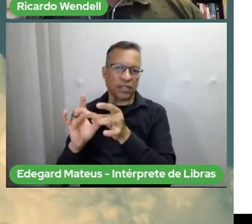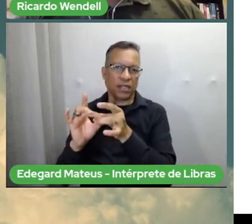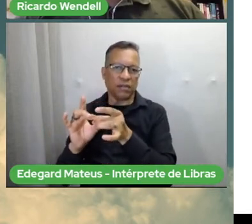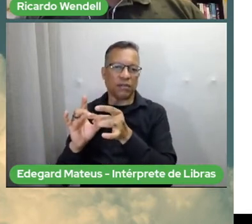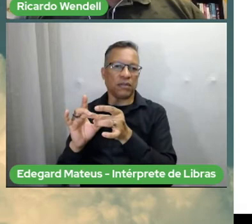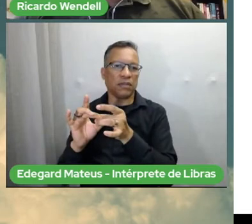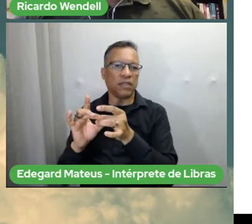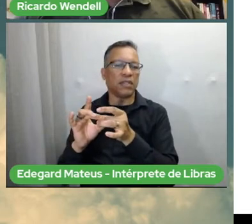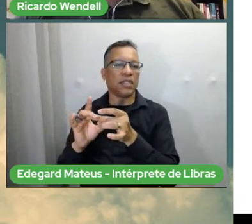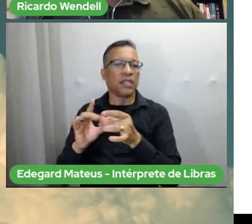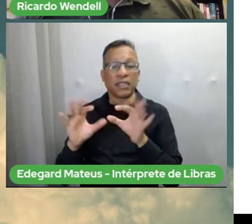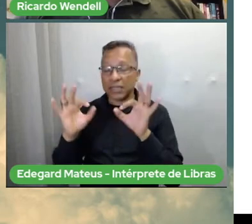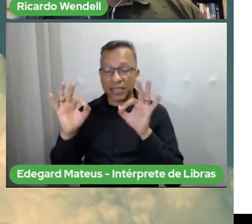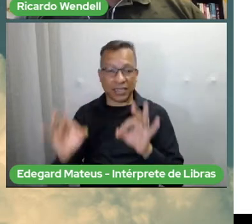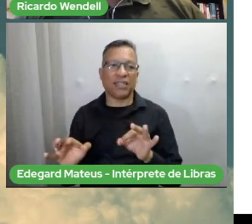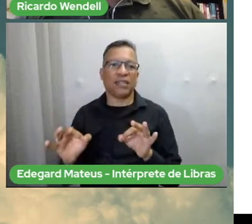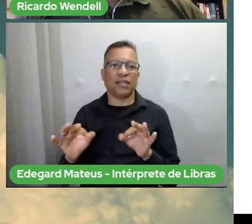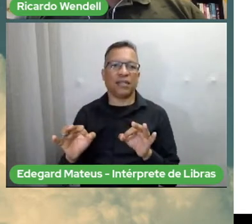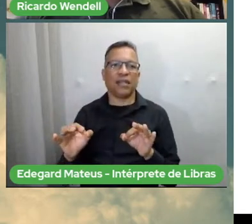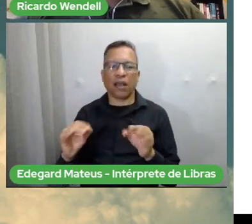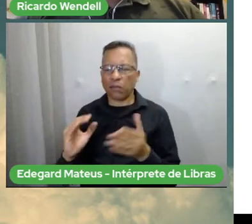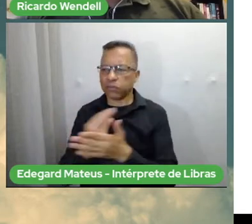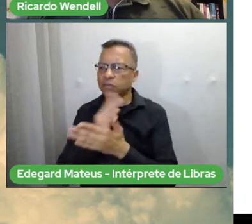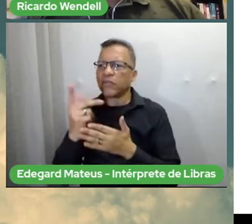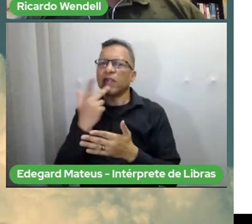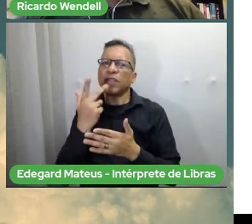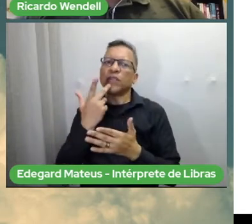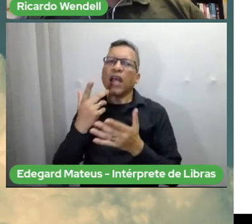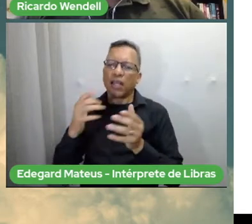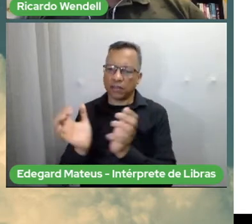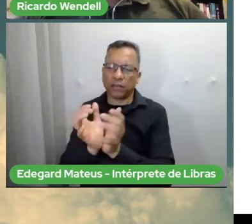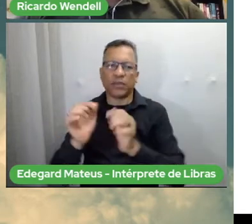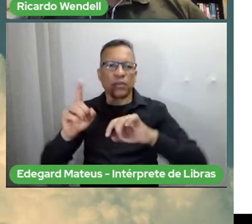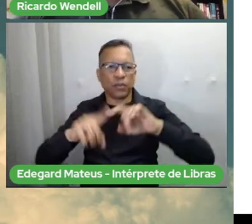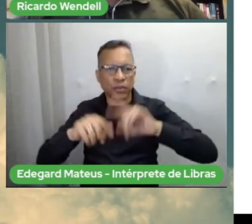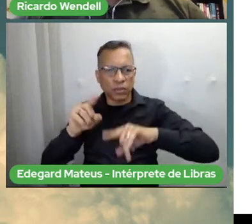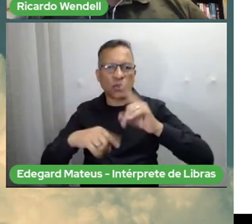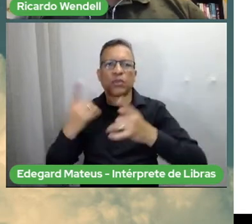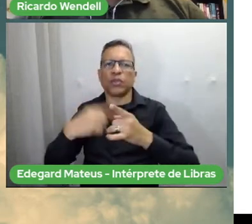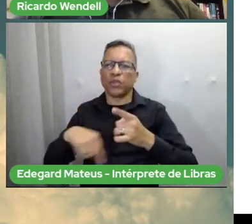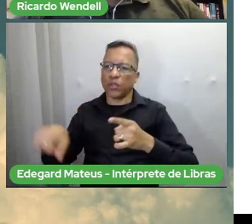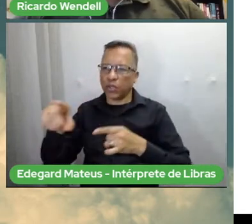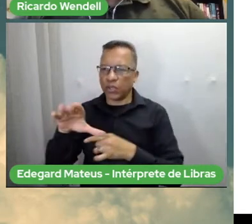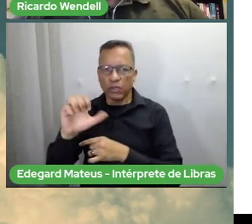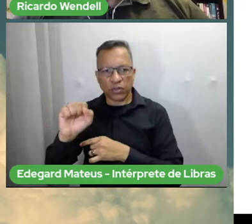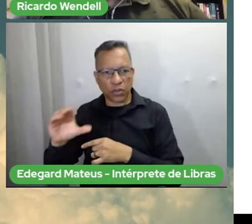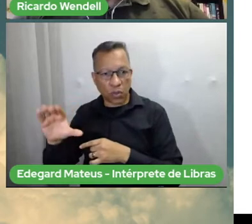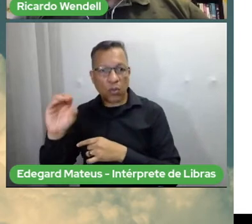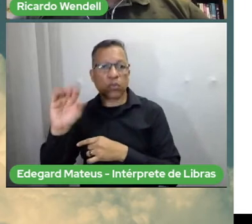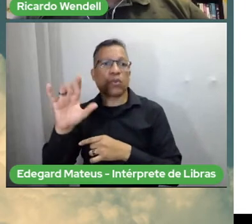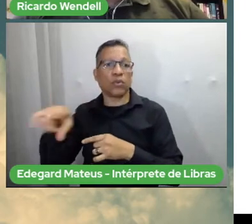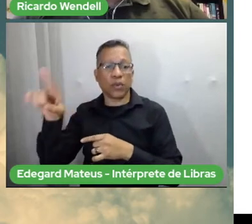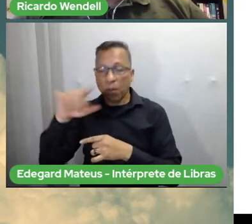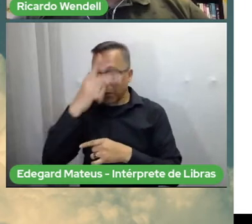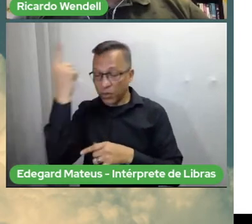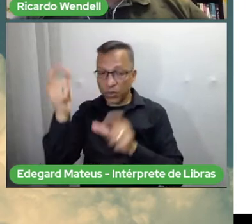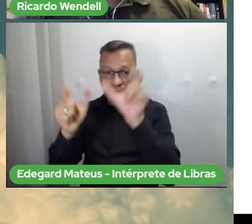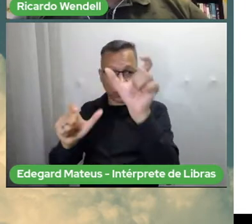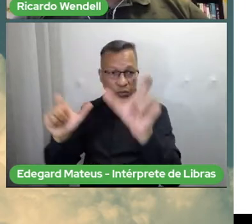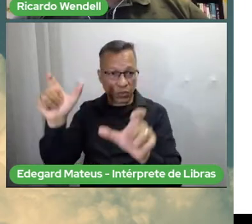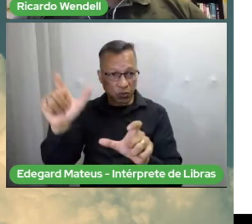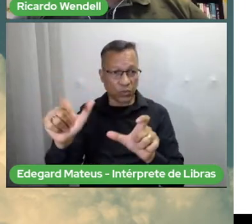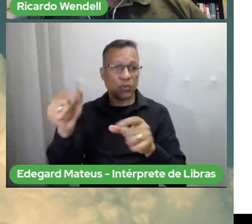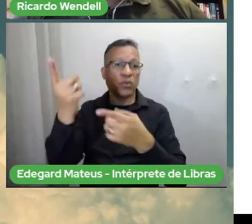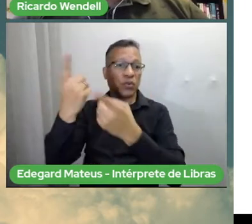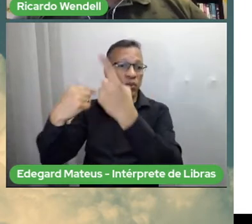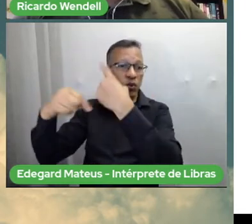seja, muito já se fala sobre times de produto, sobre ter um PO, sobre ter várias pessoas desenvolvedoras e um